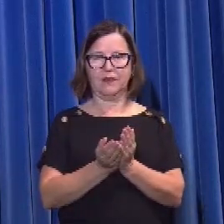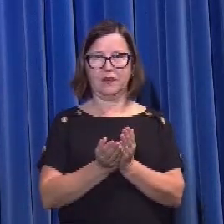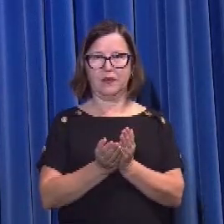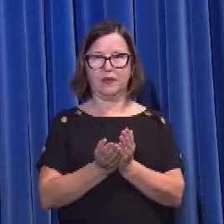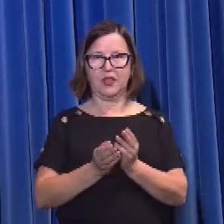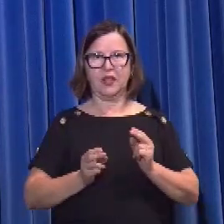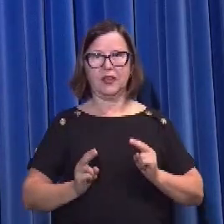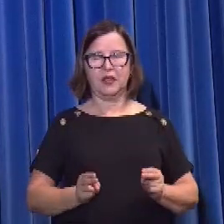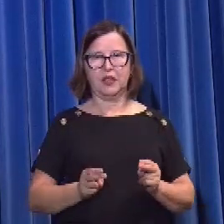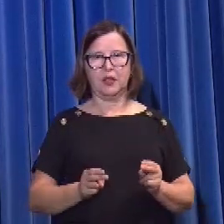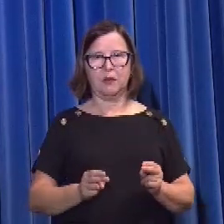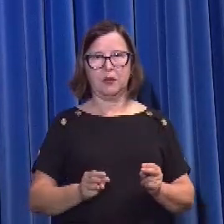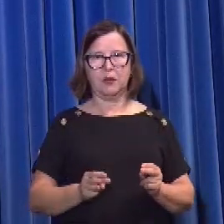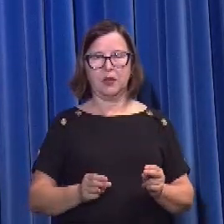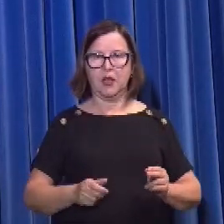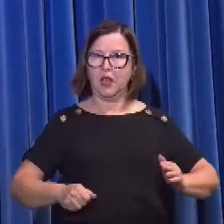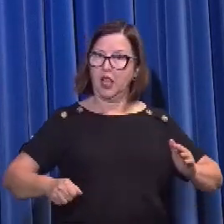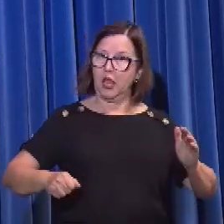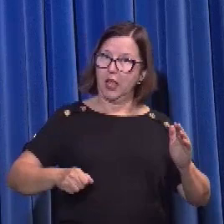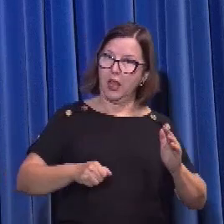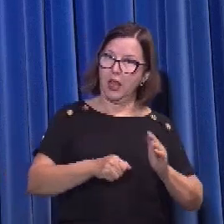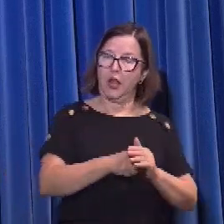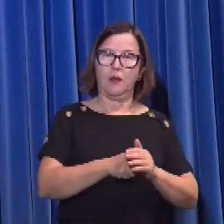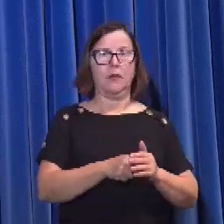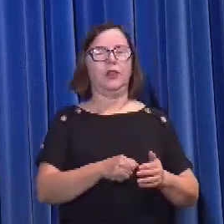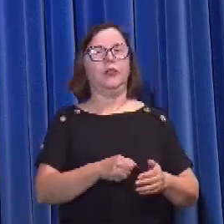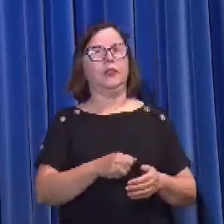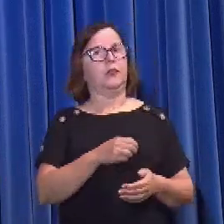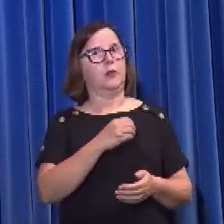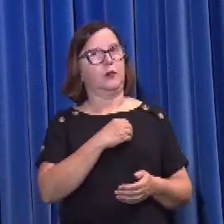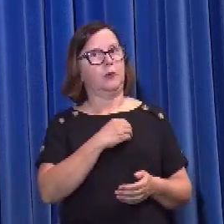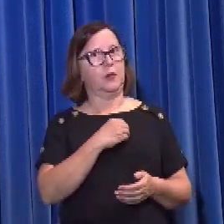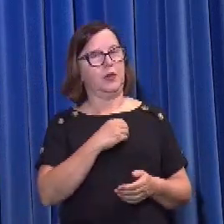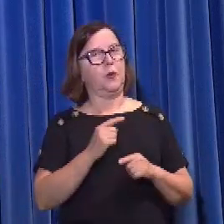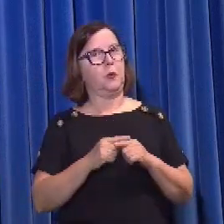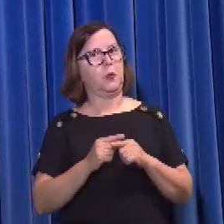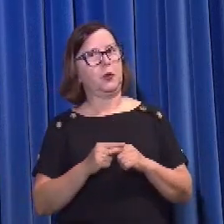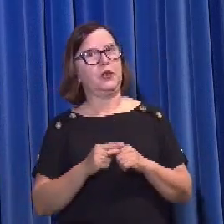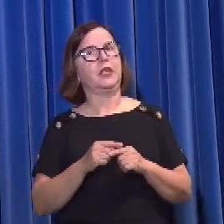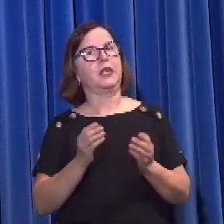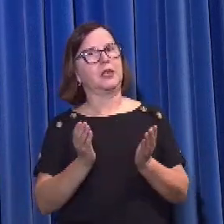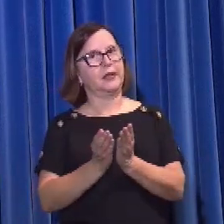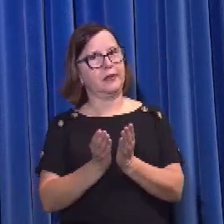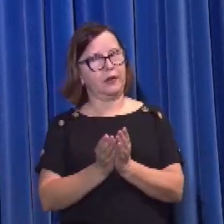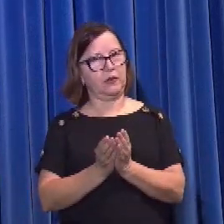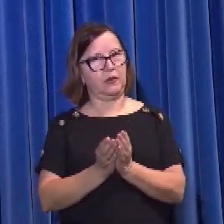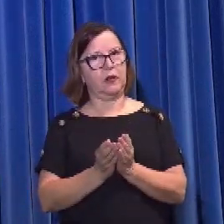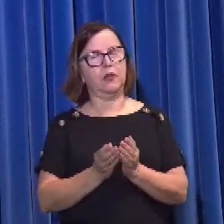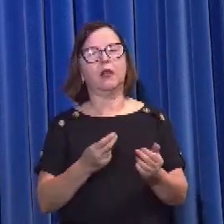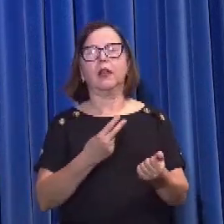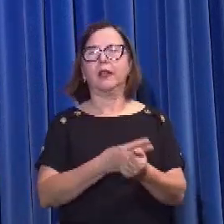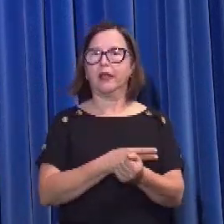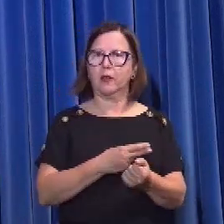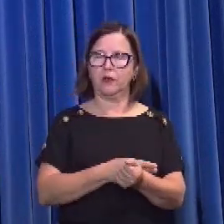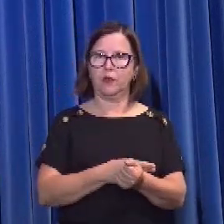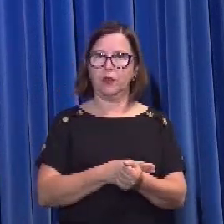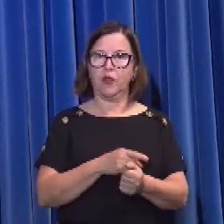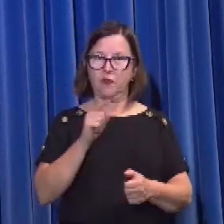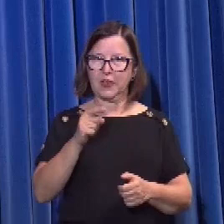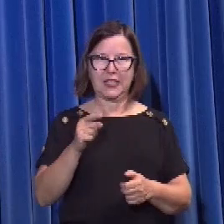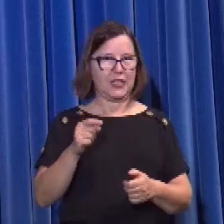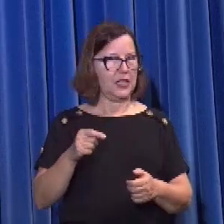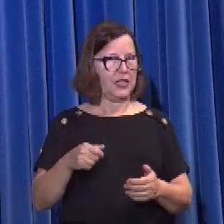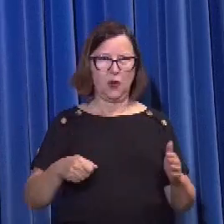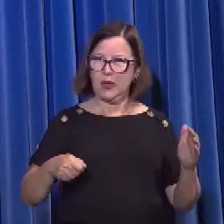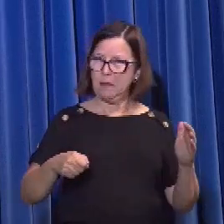de cair em pecado só por serem cristãos. Esse é um outro equívoco. Você não é impedido de cair